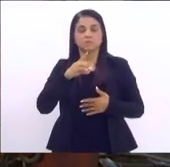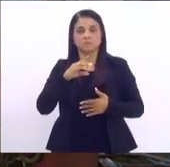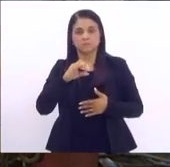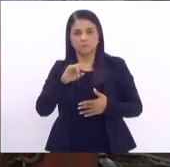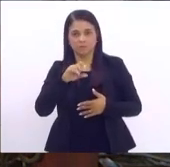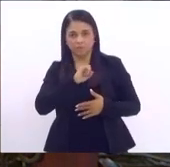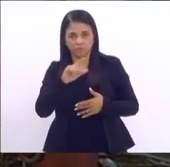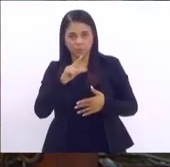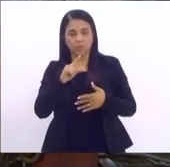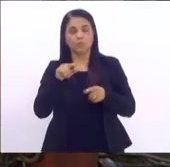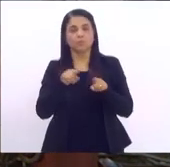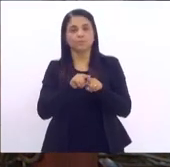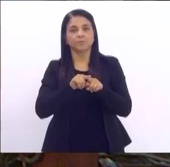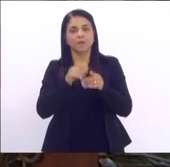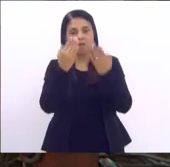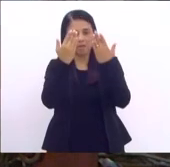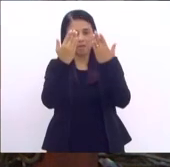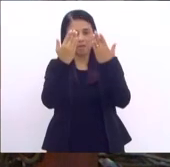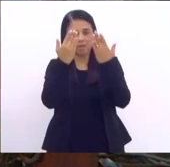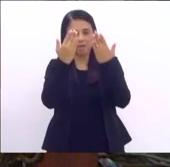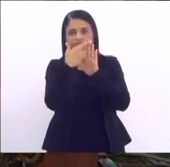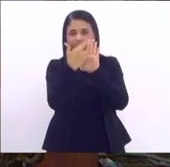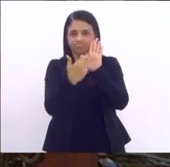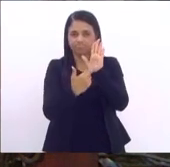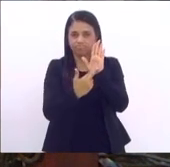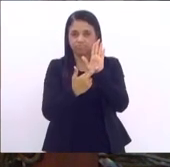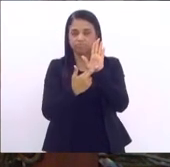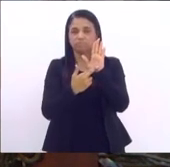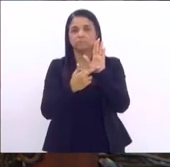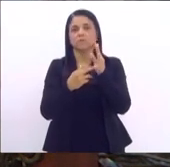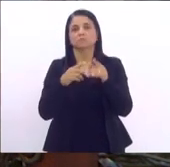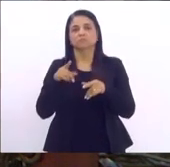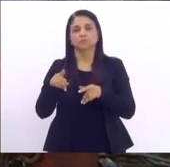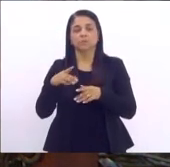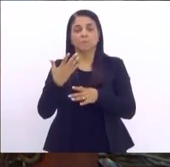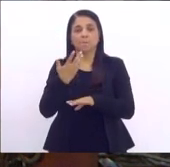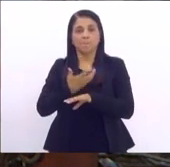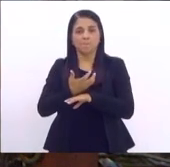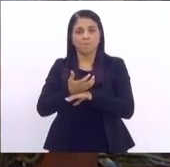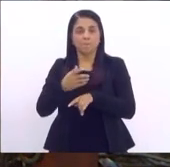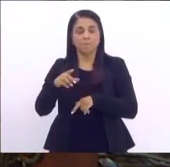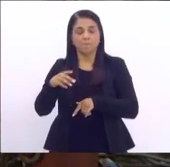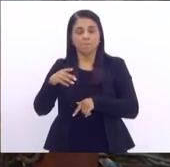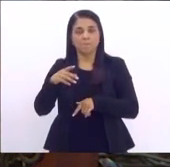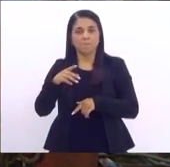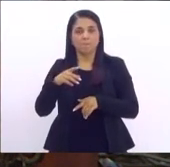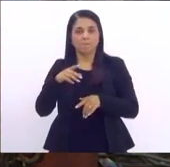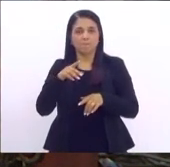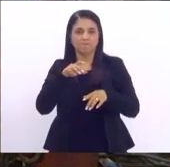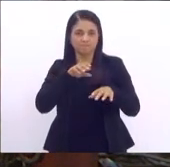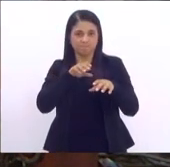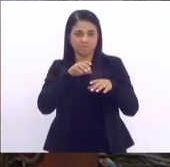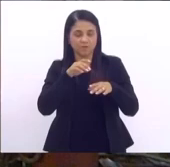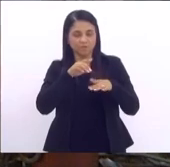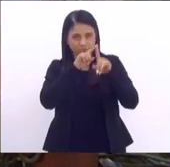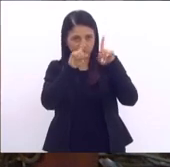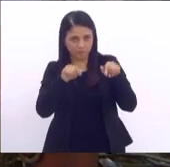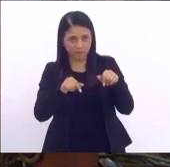do regulamento de promoção de praças da PEMERG e da CBMERG do Estado do Rio de Janeiro e dar outras